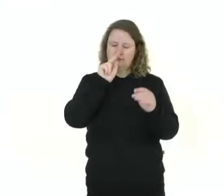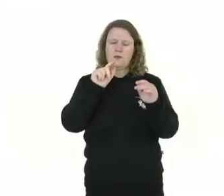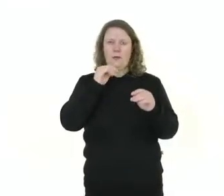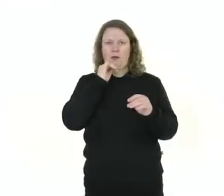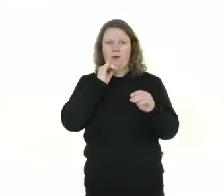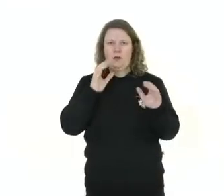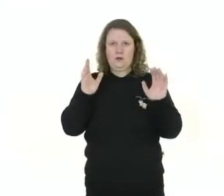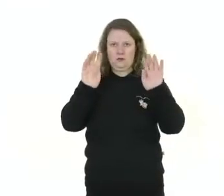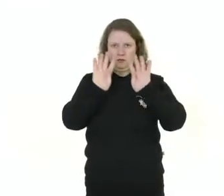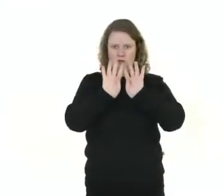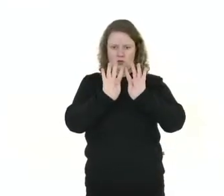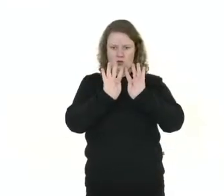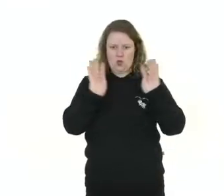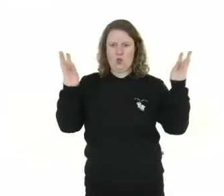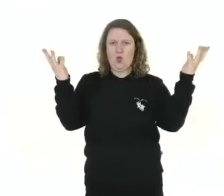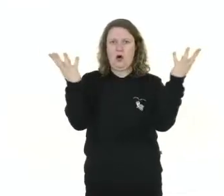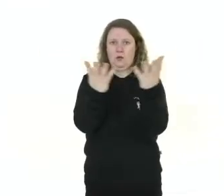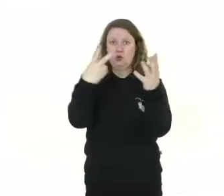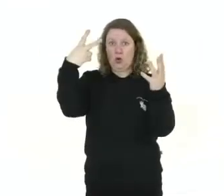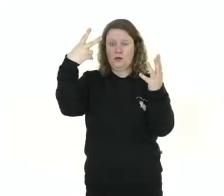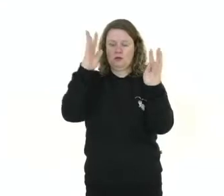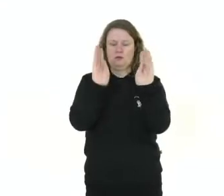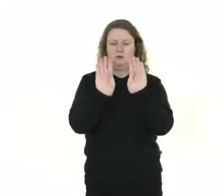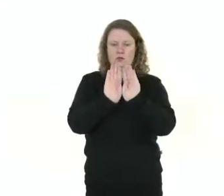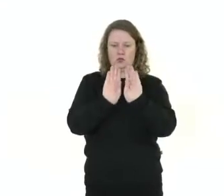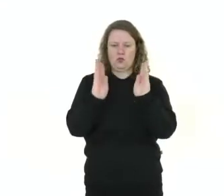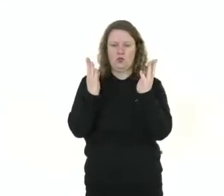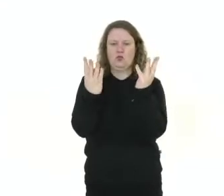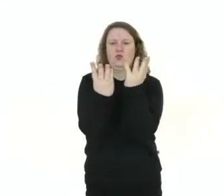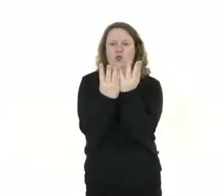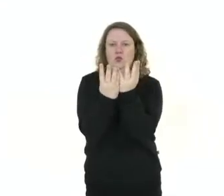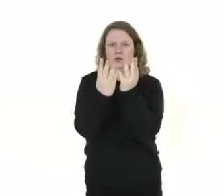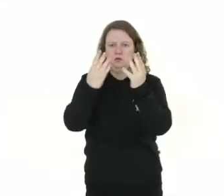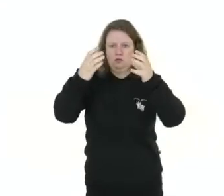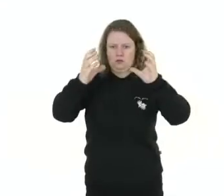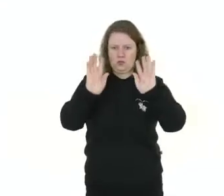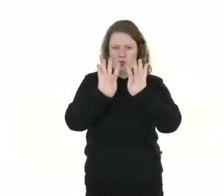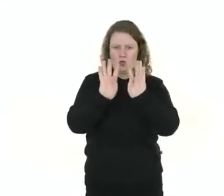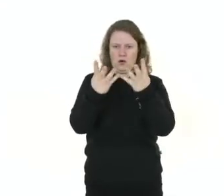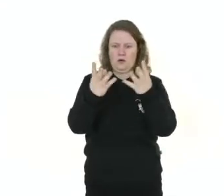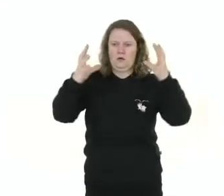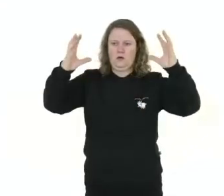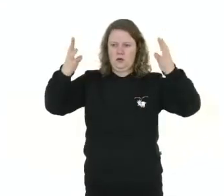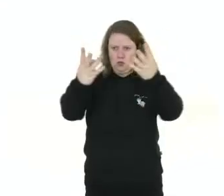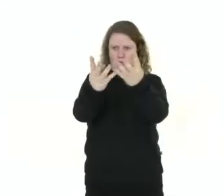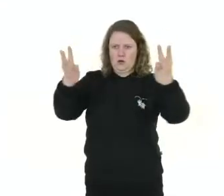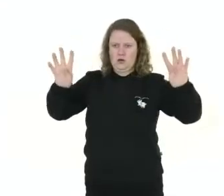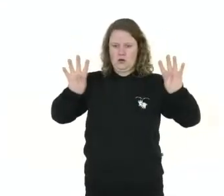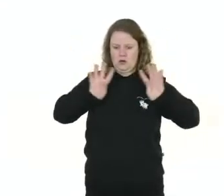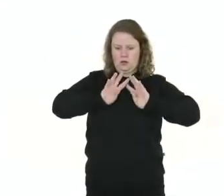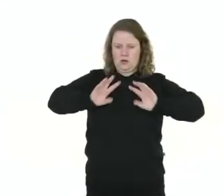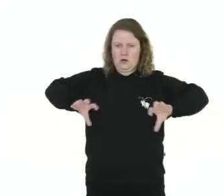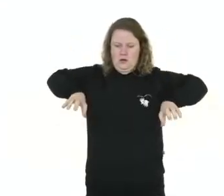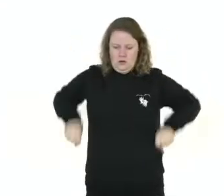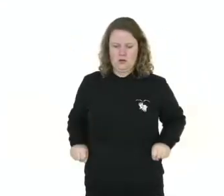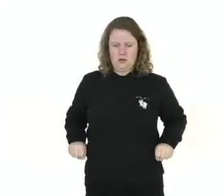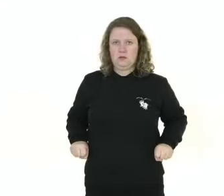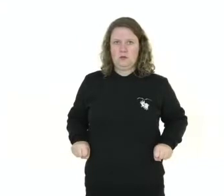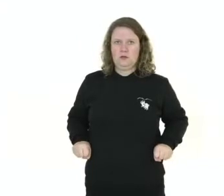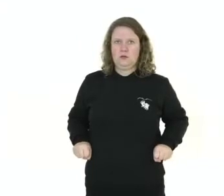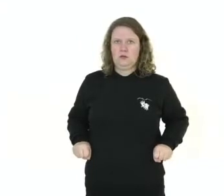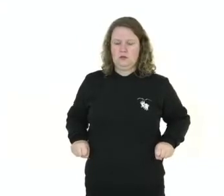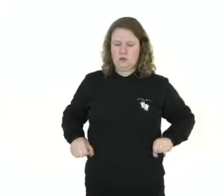outro, então um dentro do outro. Sendo que o de fora, os integrantes ficarão de mãos dadas. O objetivo do grupo